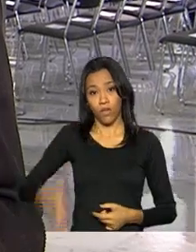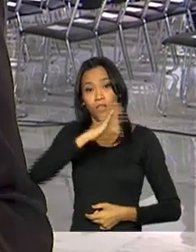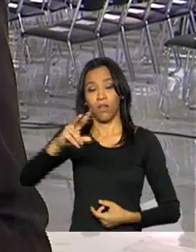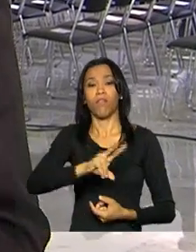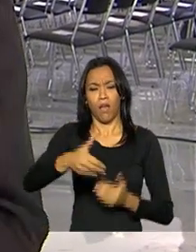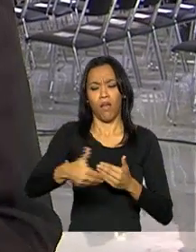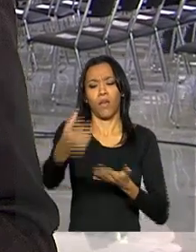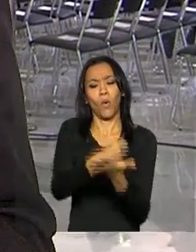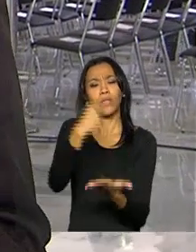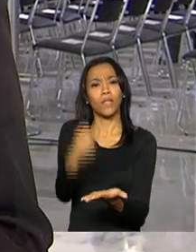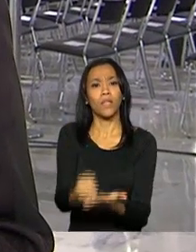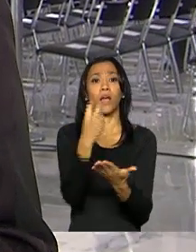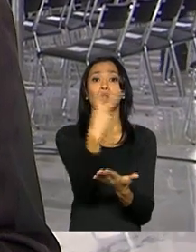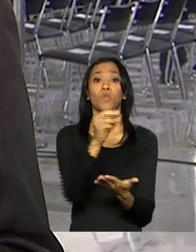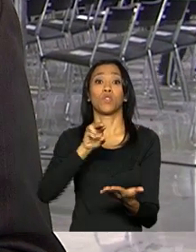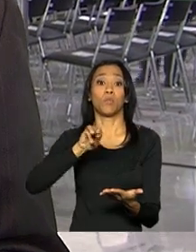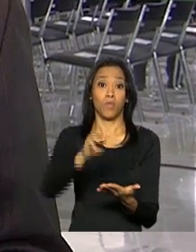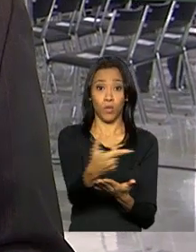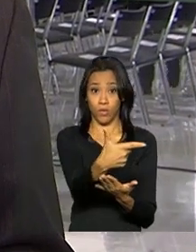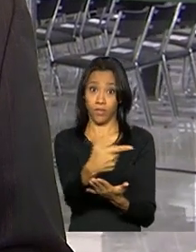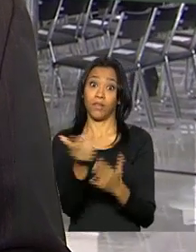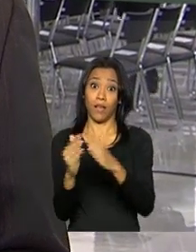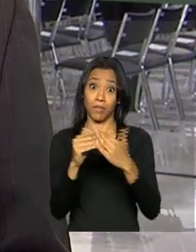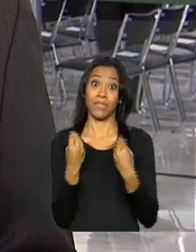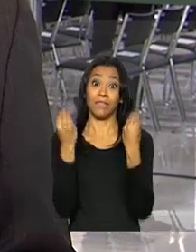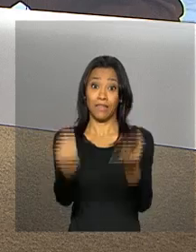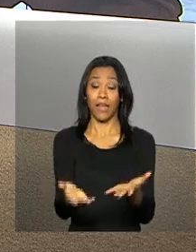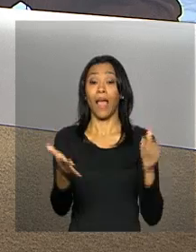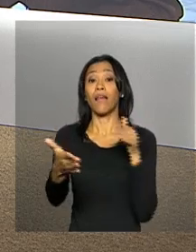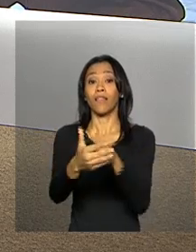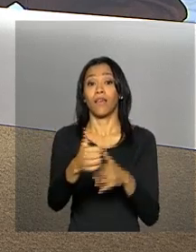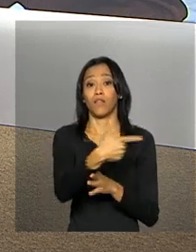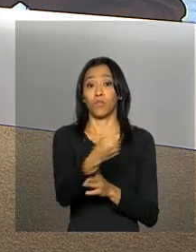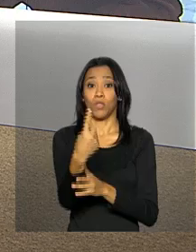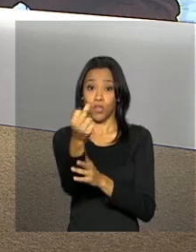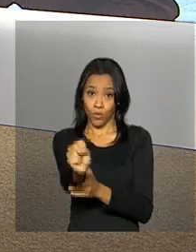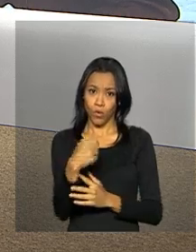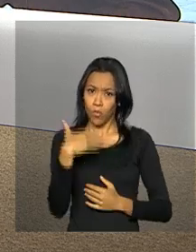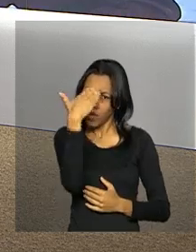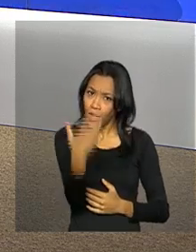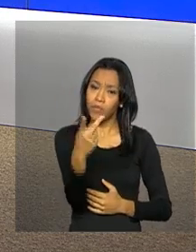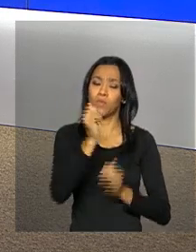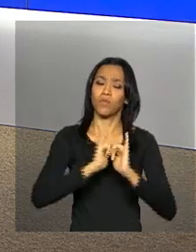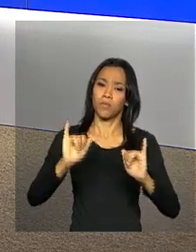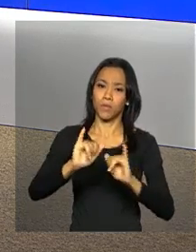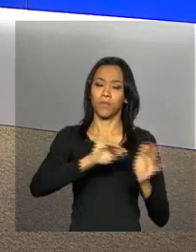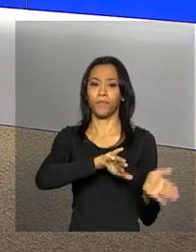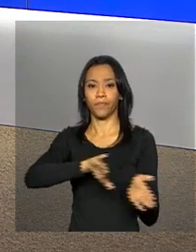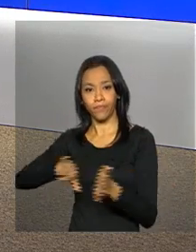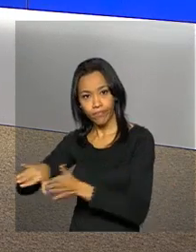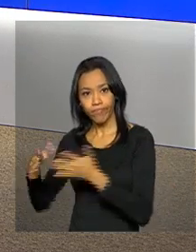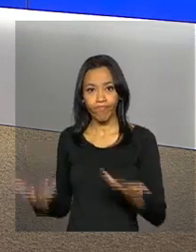de moradias para serem entregues até 2018, Daniele. Obrigada, João Pedro Neto, pelas suas informações ao vivo.